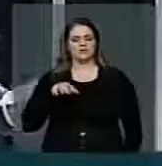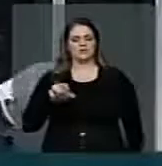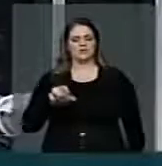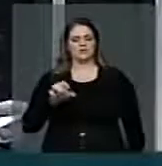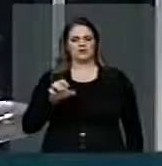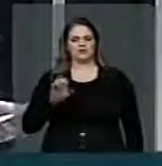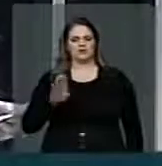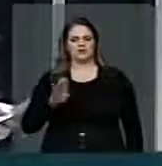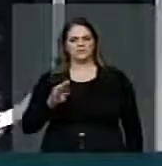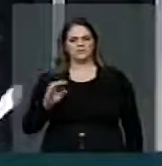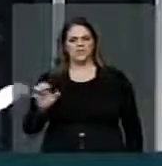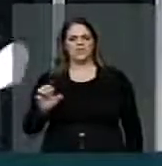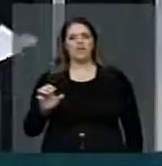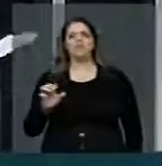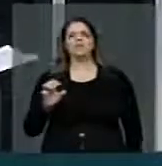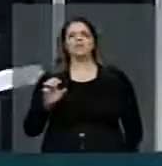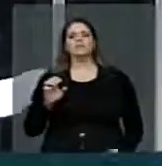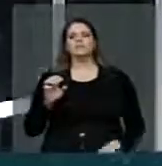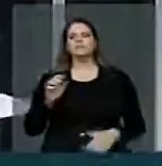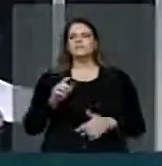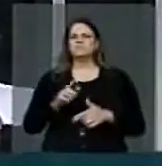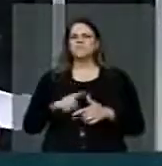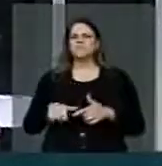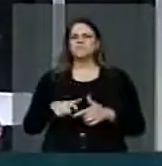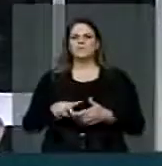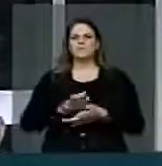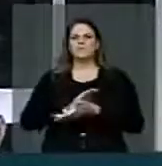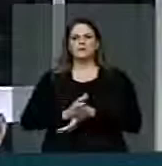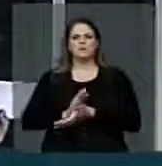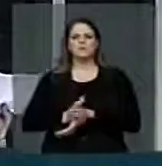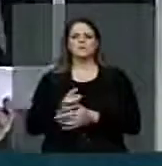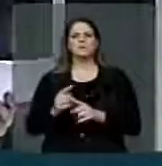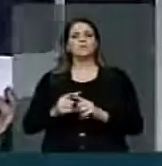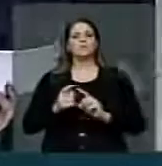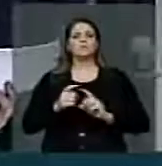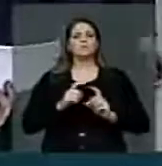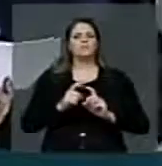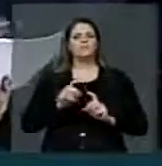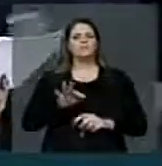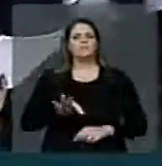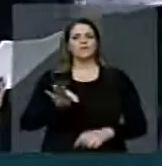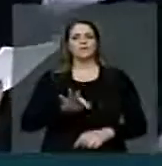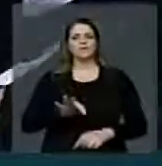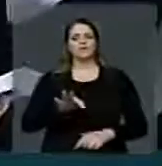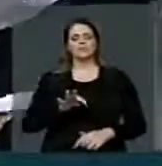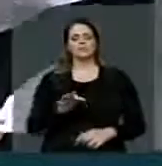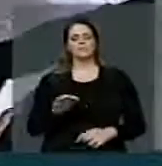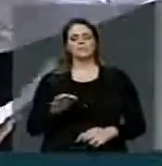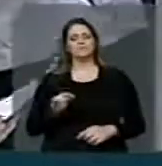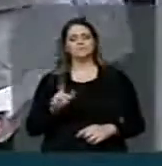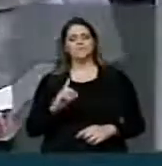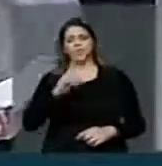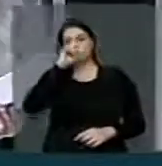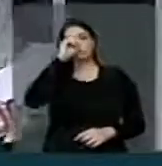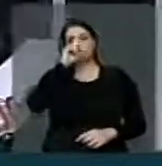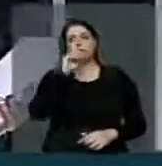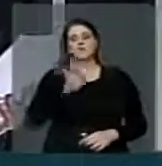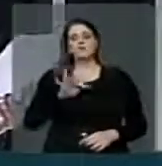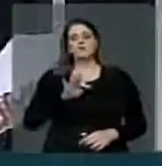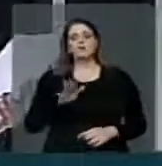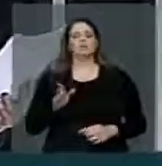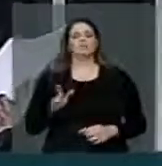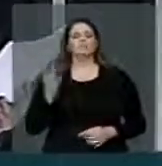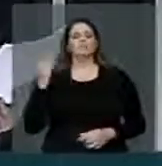1000 preconceitos com relação à administração dos hospitais universitários. E eu quero só dar um dado que me foi passado pelo ministro